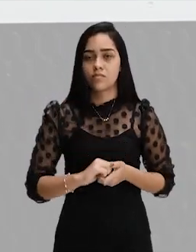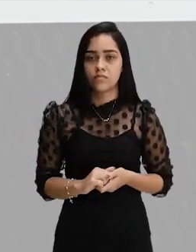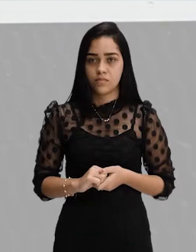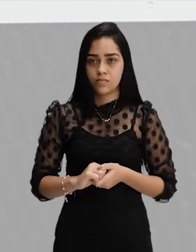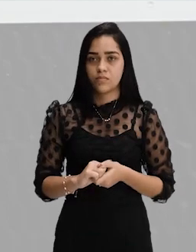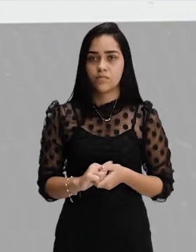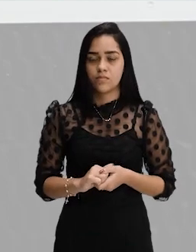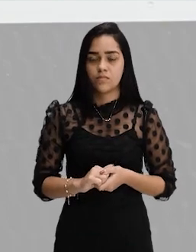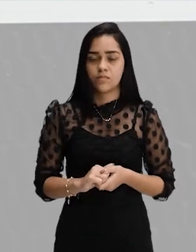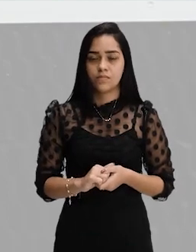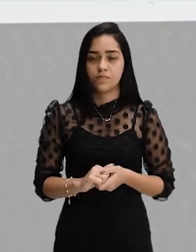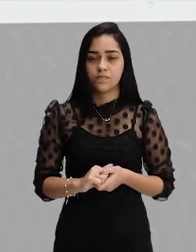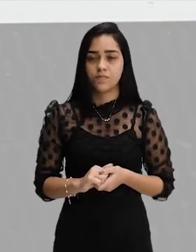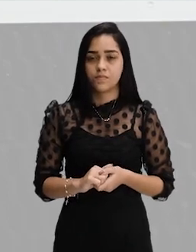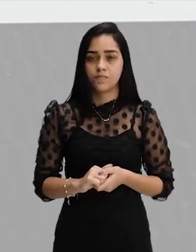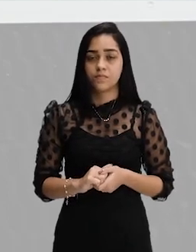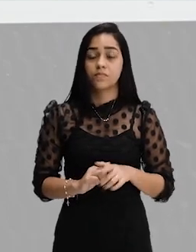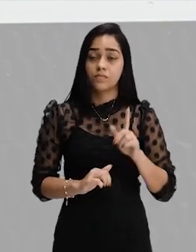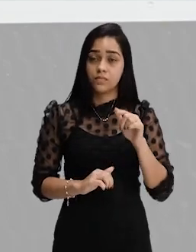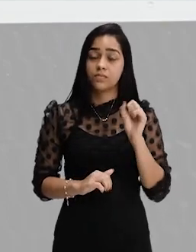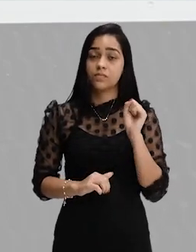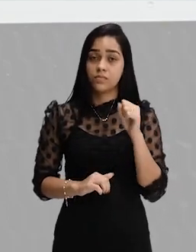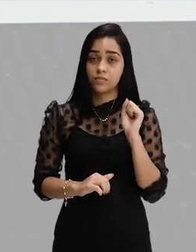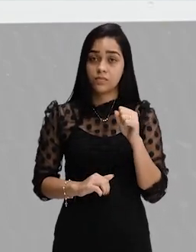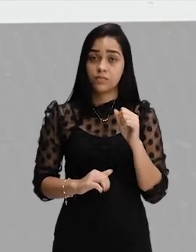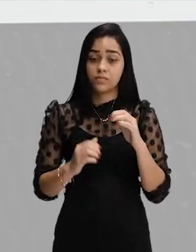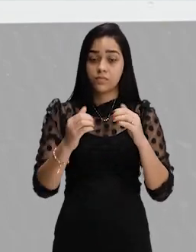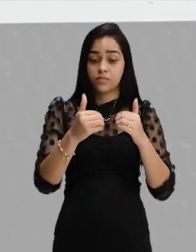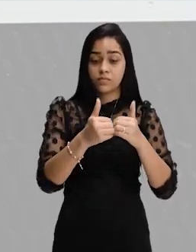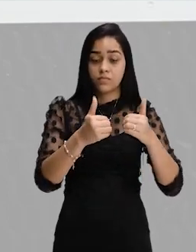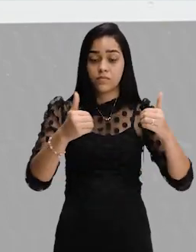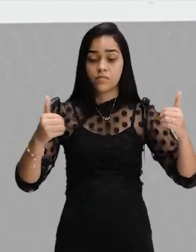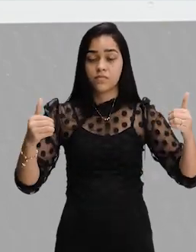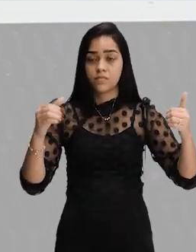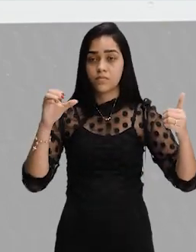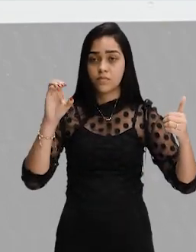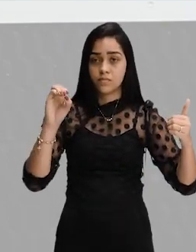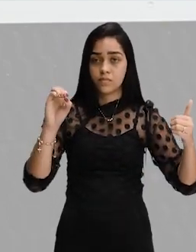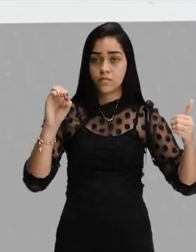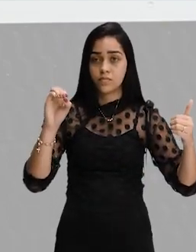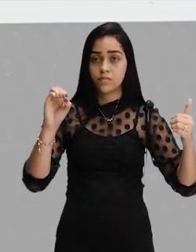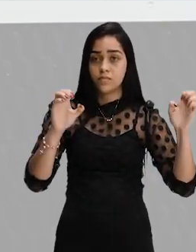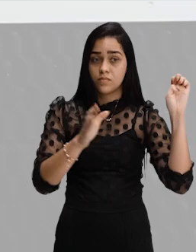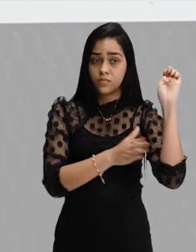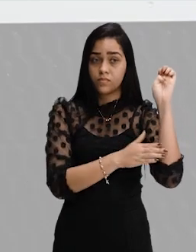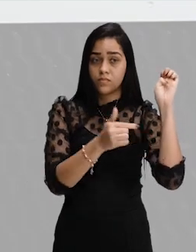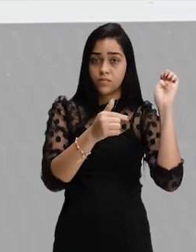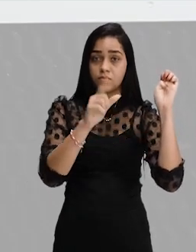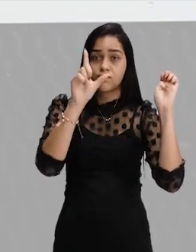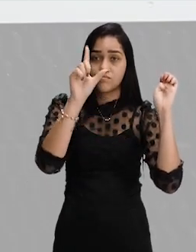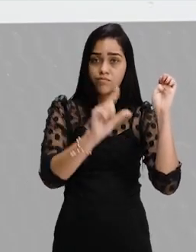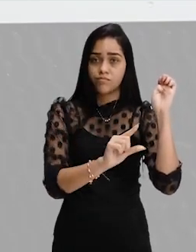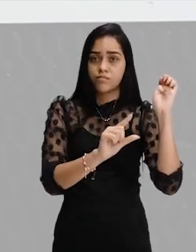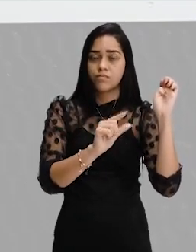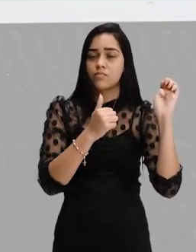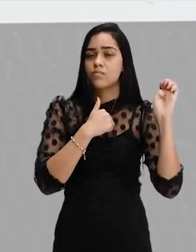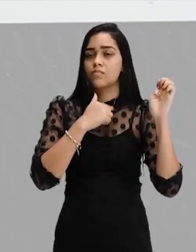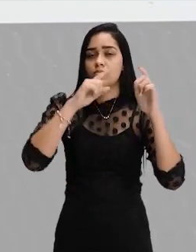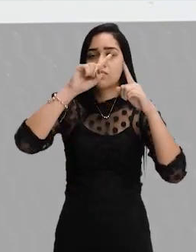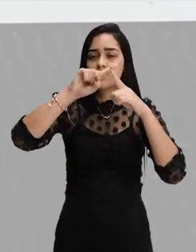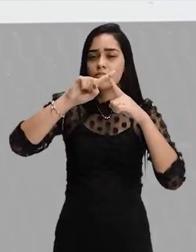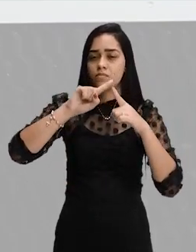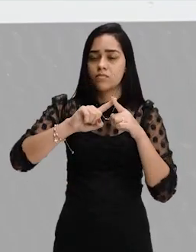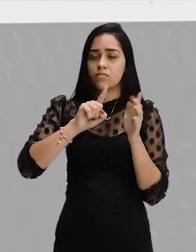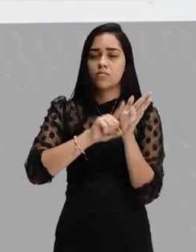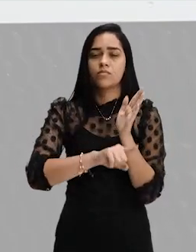menos 4 não é menor do que menos 1? É simples. Quanto mais longe do zero para a esquerda, menor o número é. Imagine se eu multiplicar isso